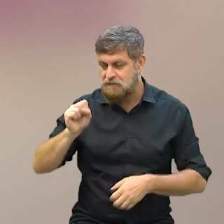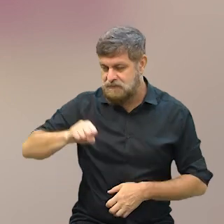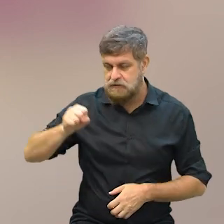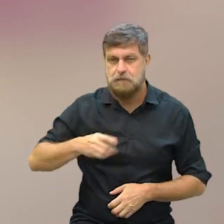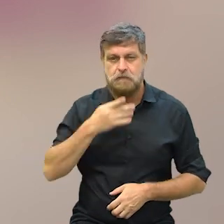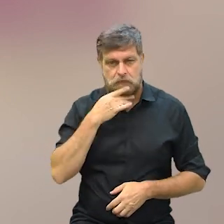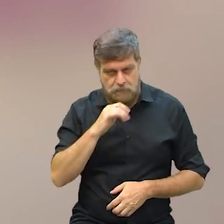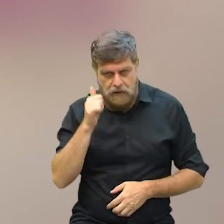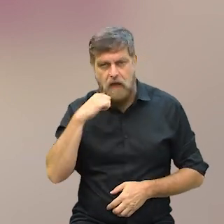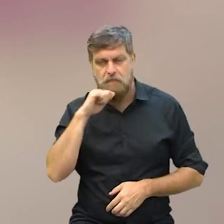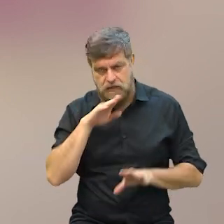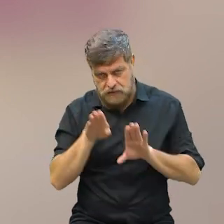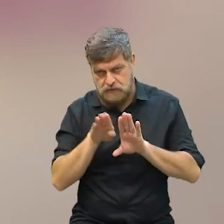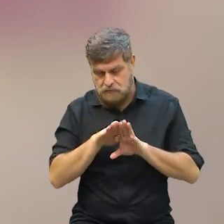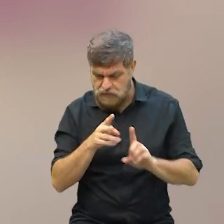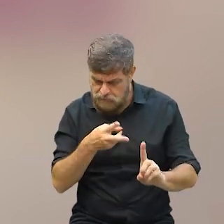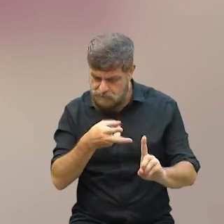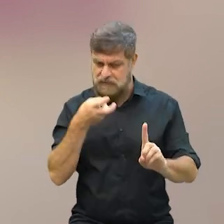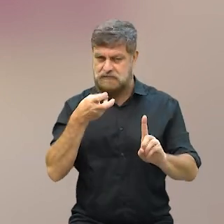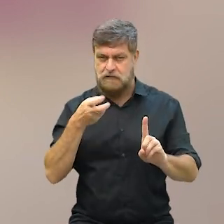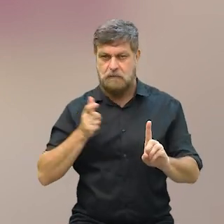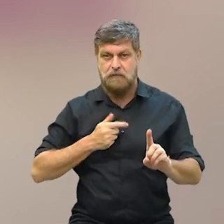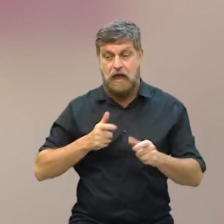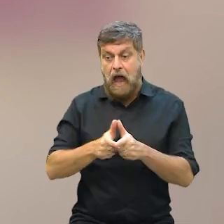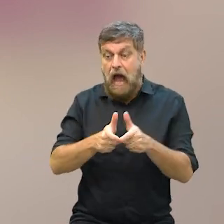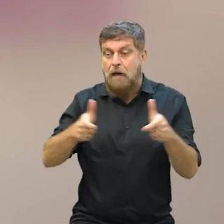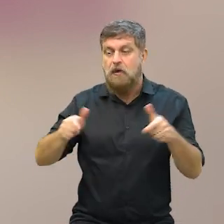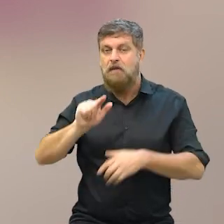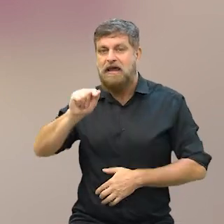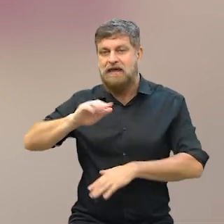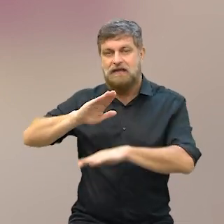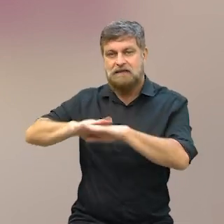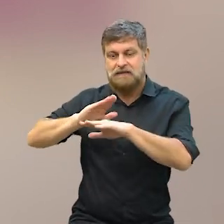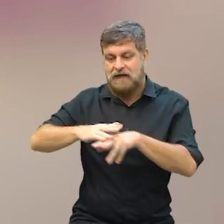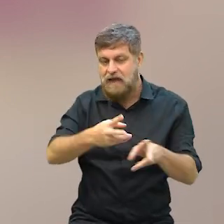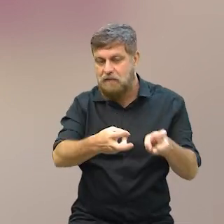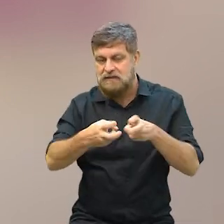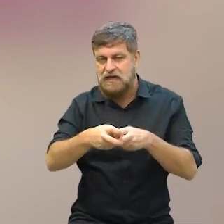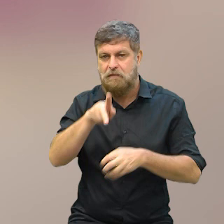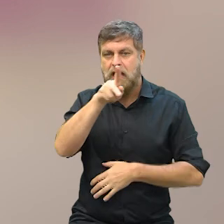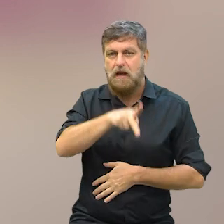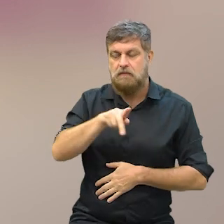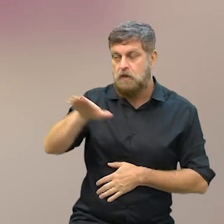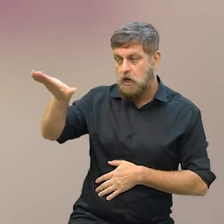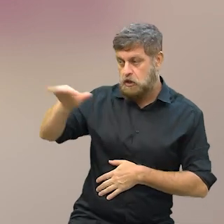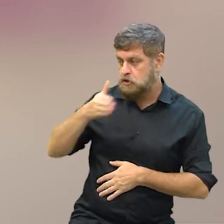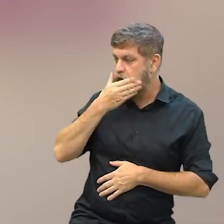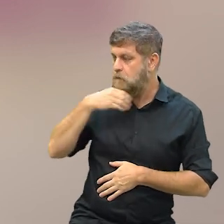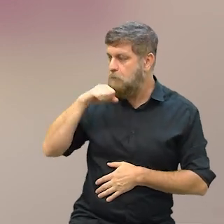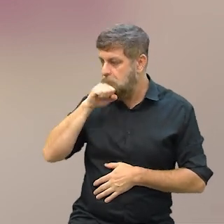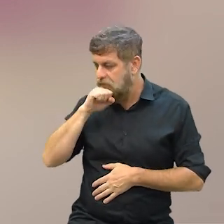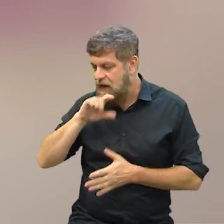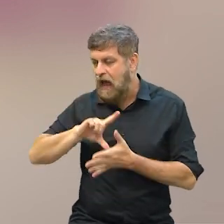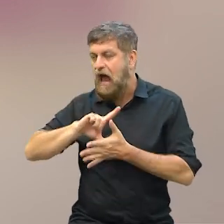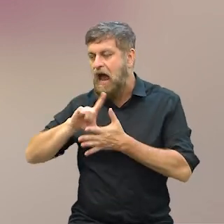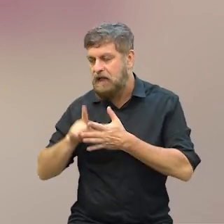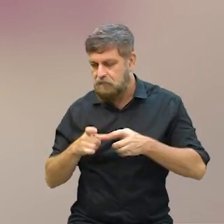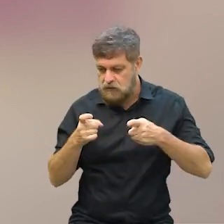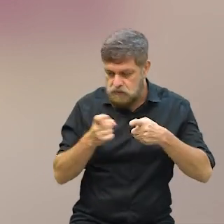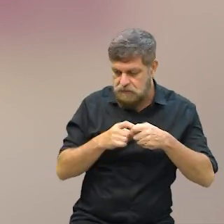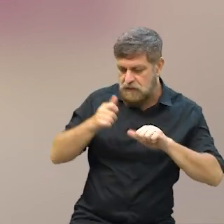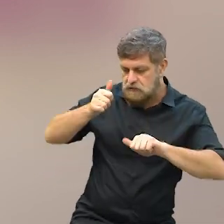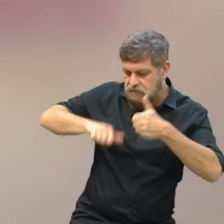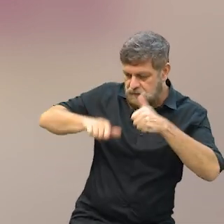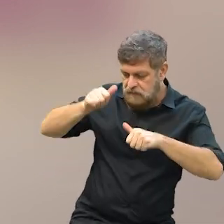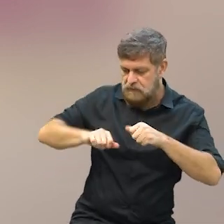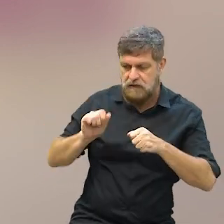identificam, às vezes os pais conseguem identificar, mas a maioria das vezes os professores que percebem e avisam os pais trazem para a gente